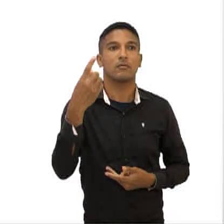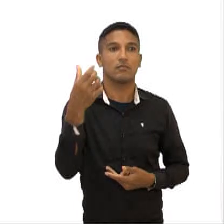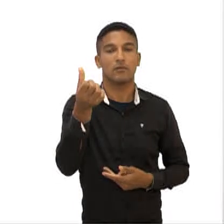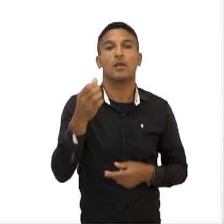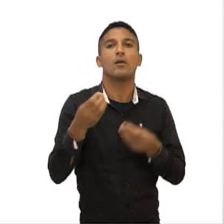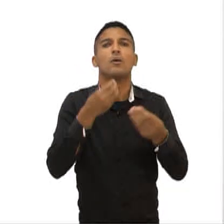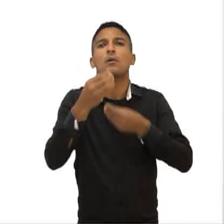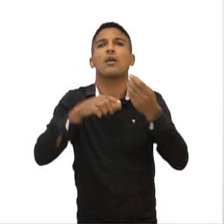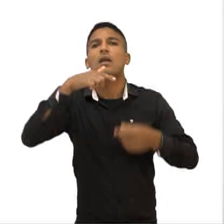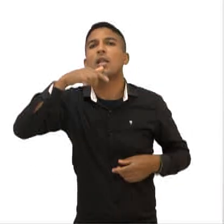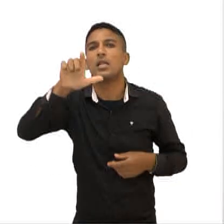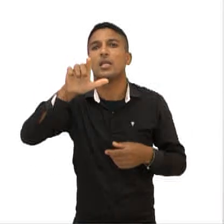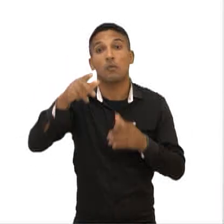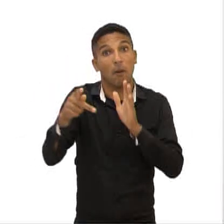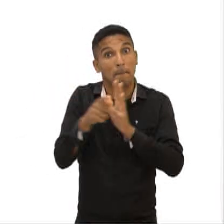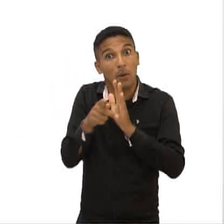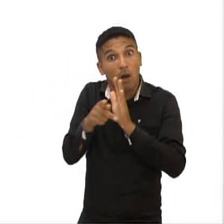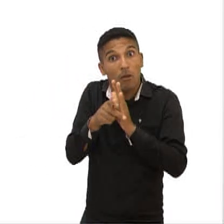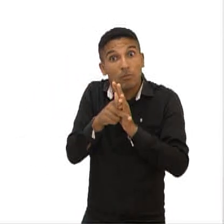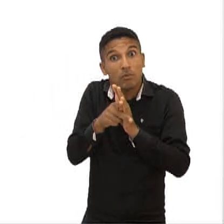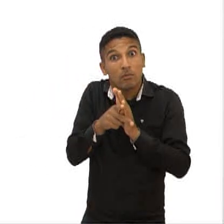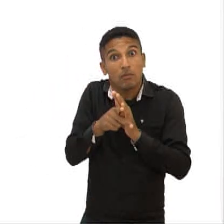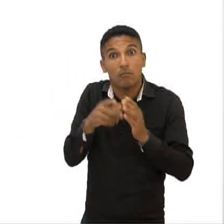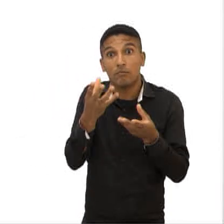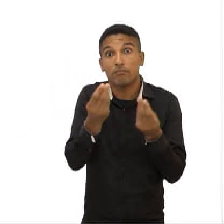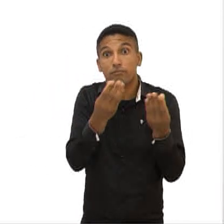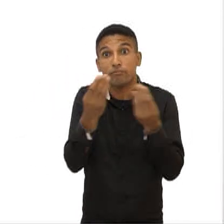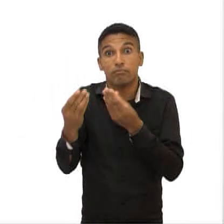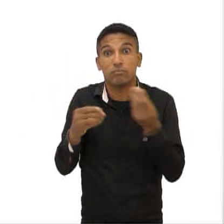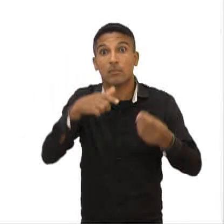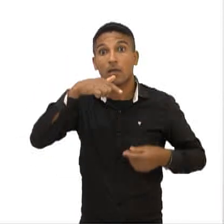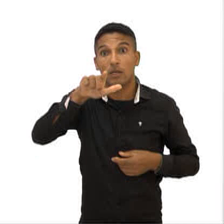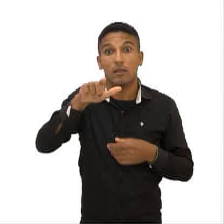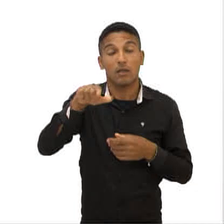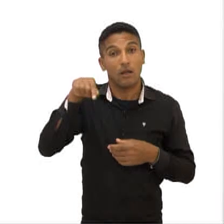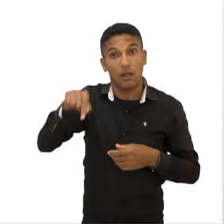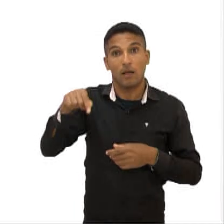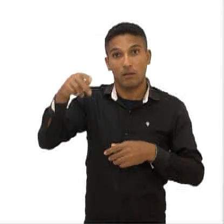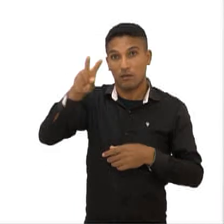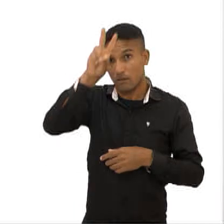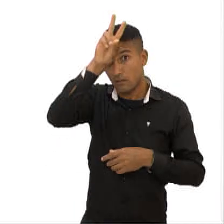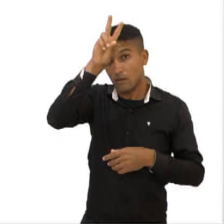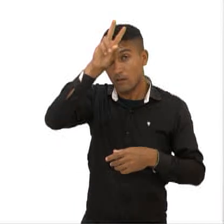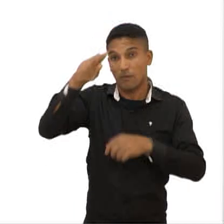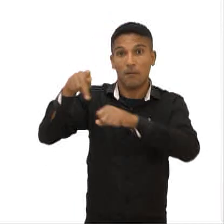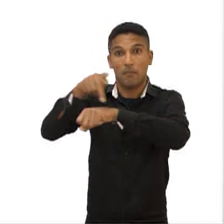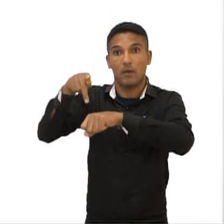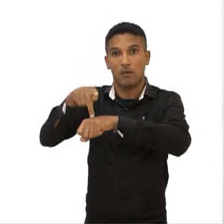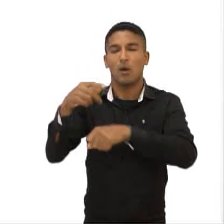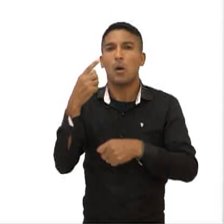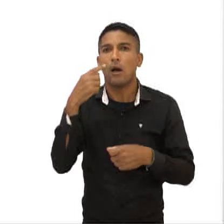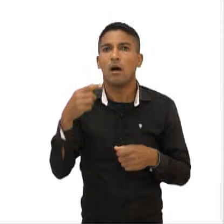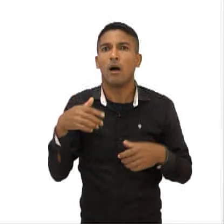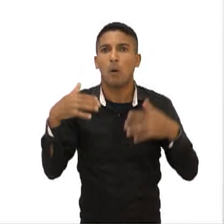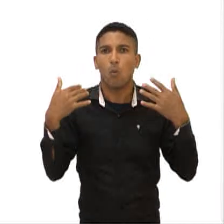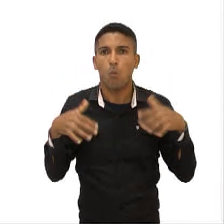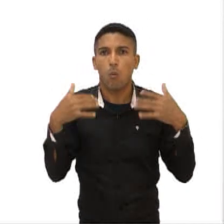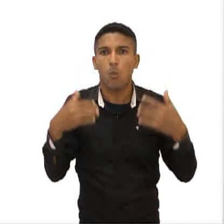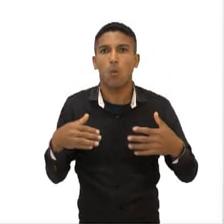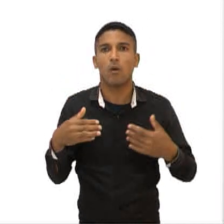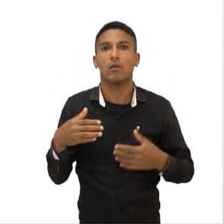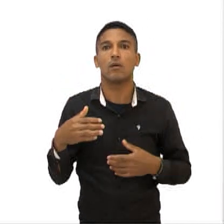Peru. Então, meio milhão de pessoas em Lima habla uma língua indígena. Meio milhão de pessoas